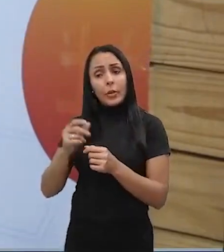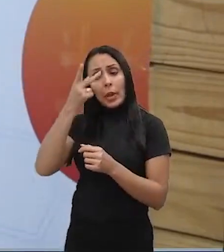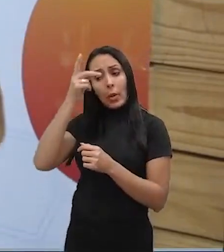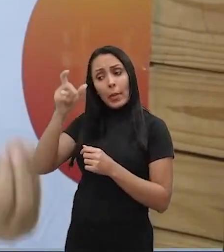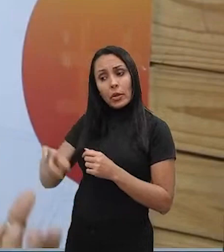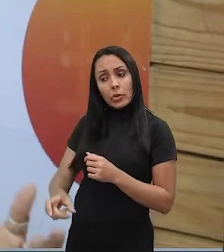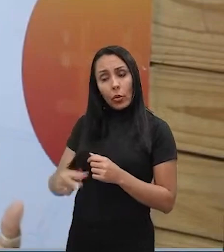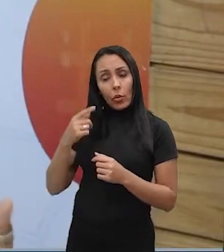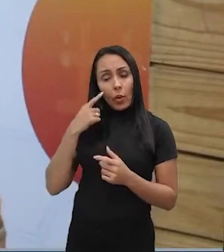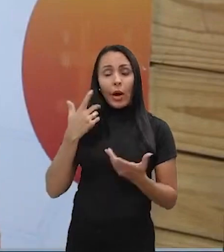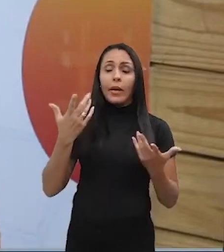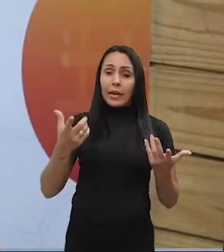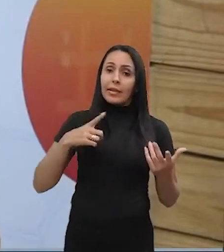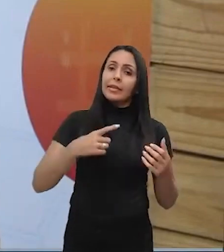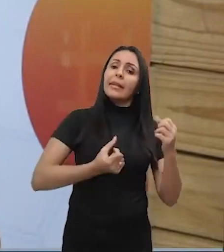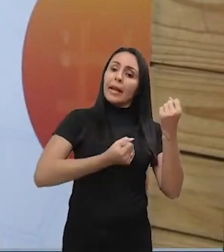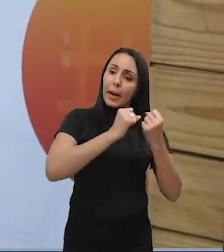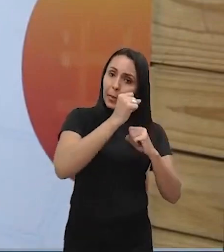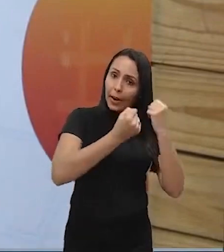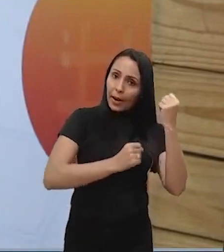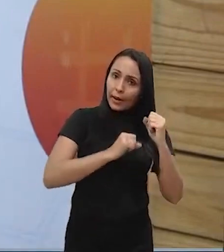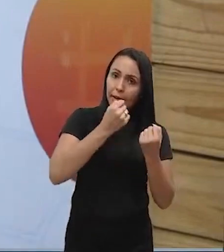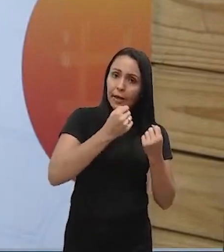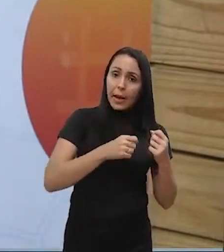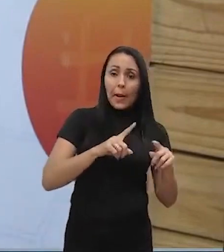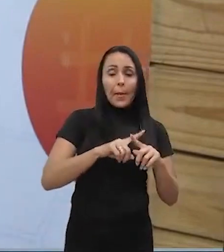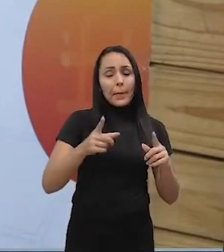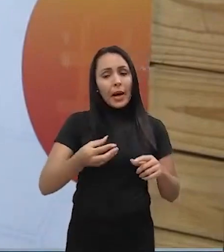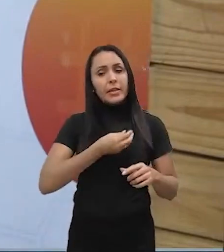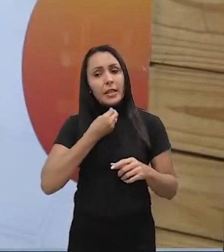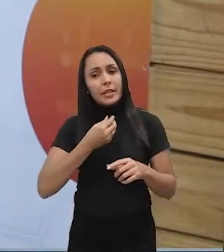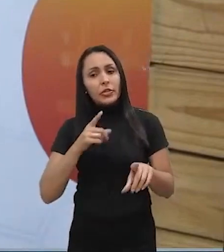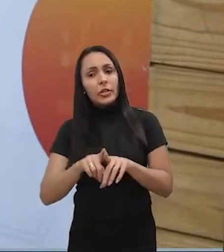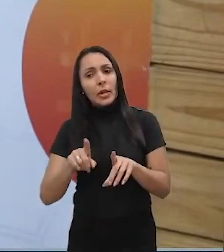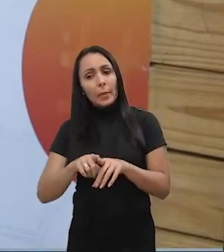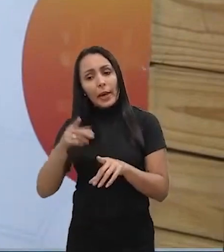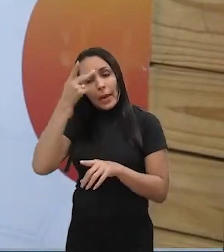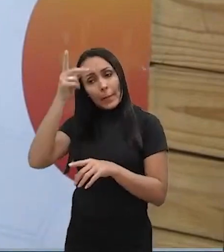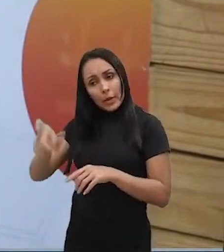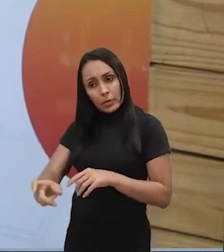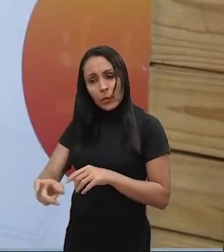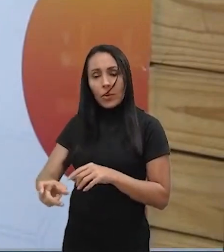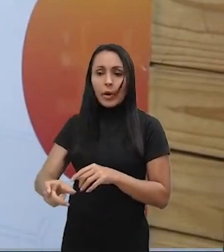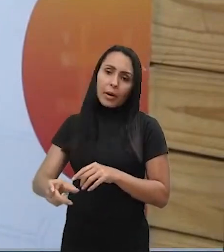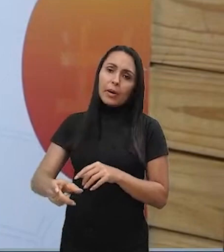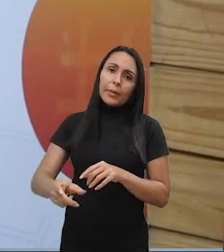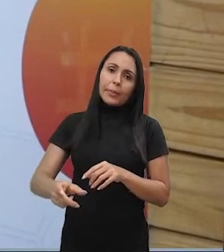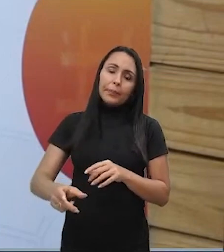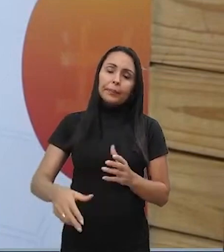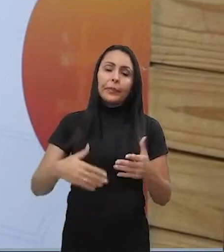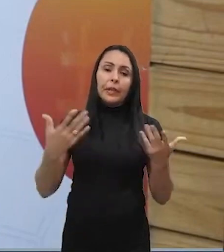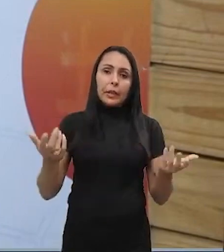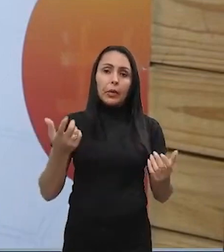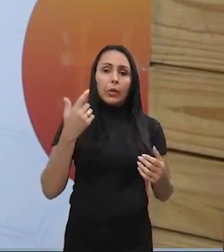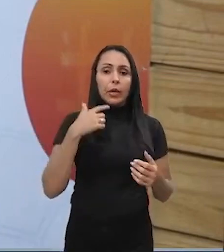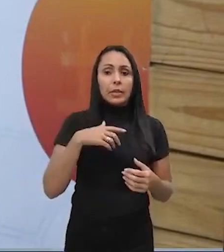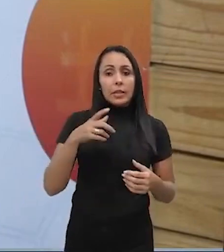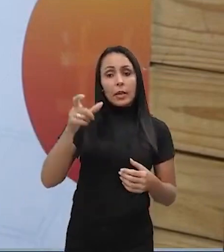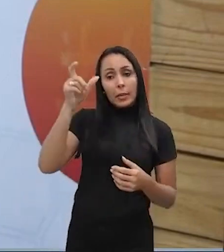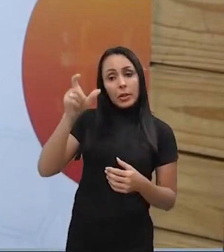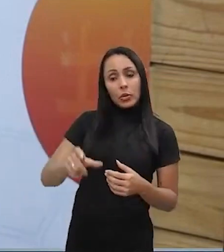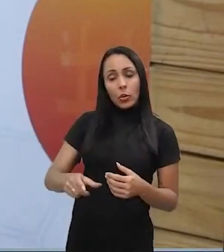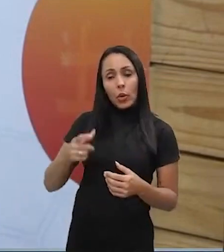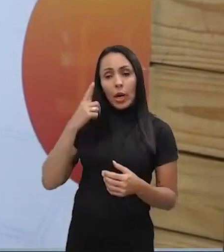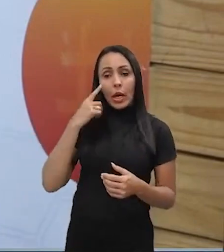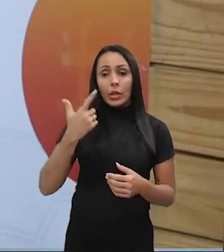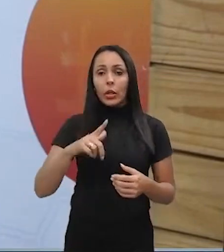Existe uma máquina que te dá o suporte, mas existe alguém que manuseia a máquina. Então, se esta pessoa que está aqui,